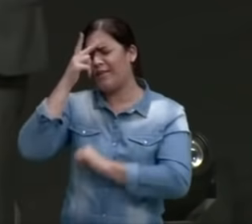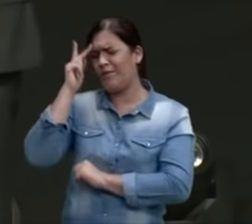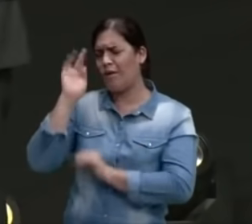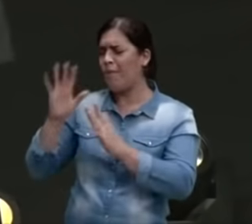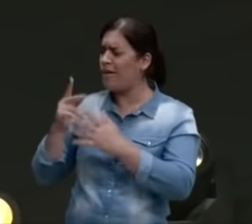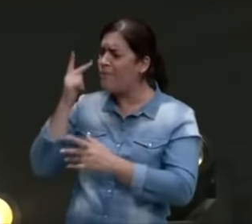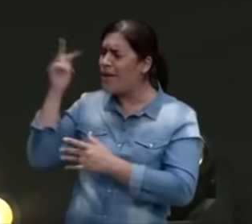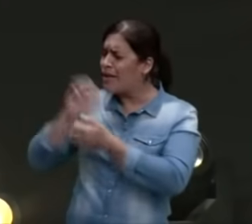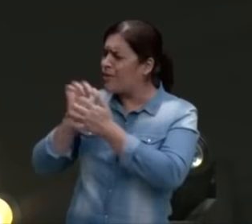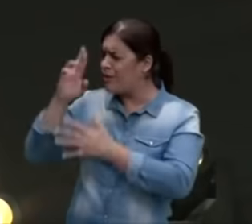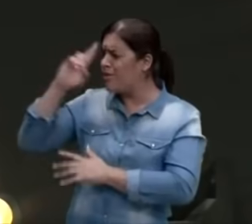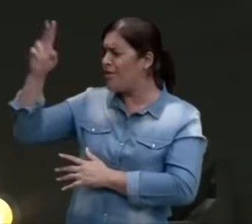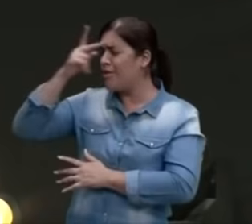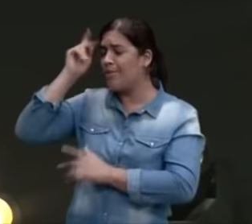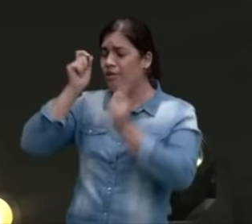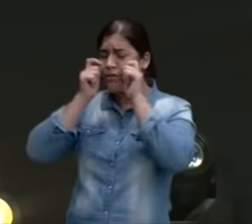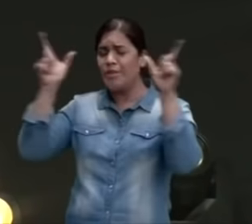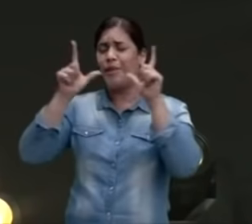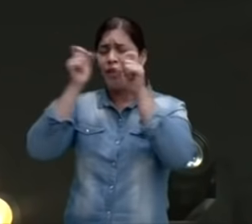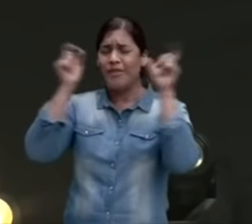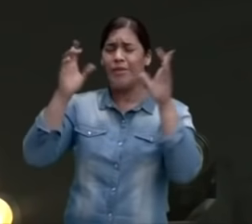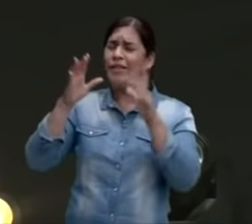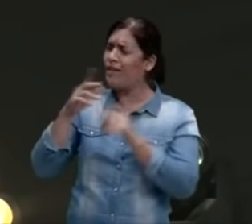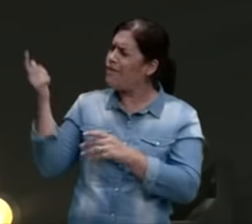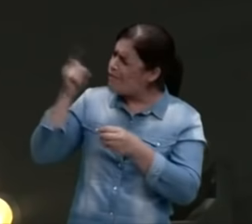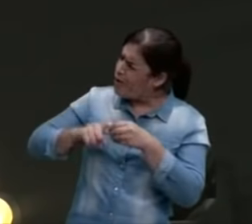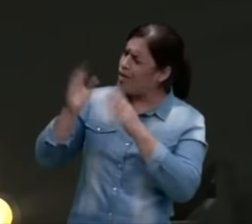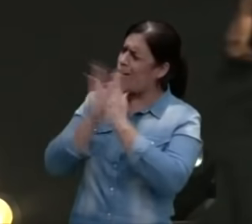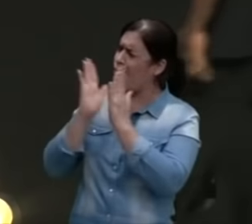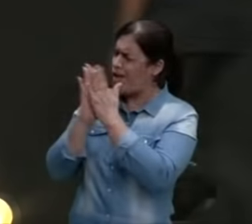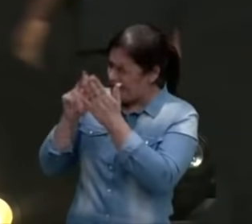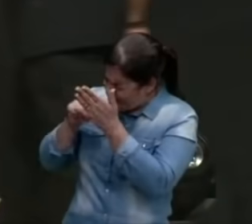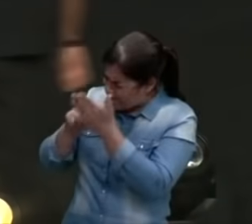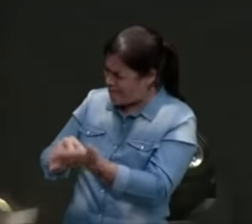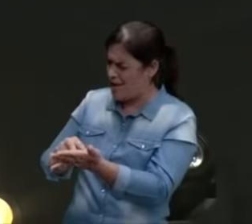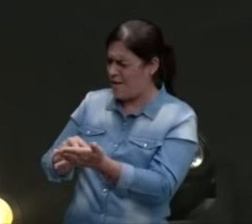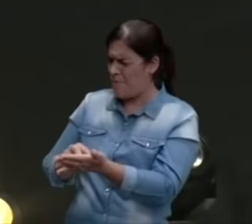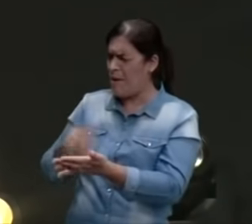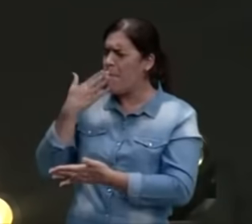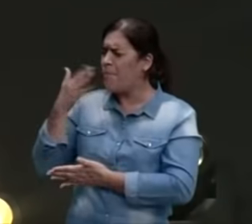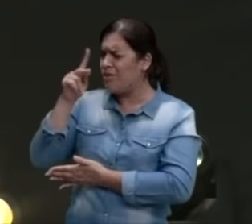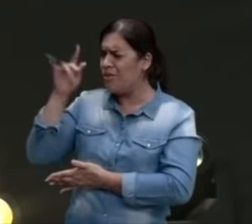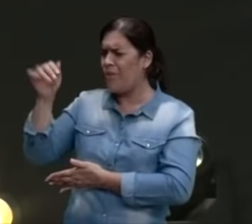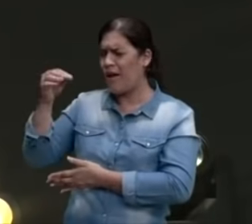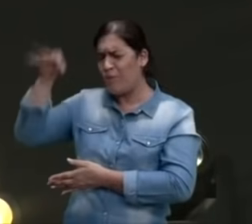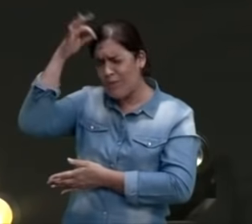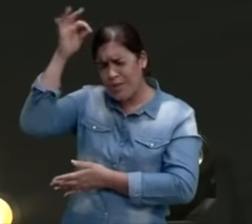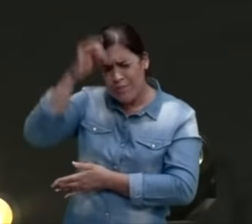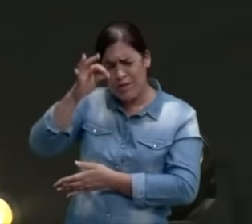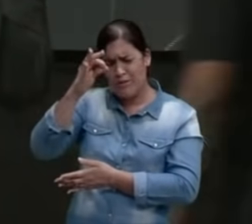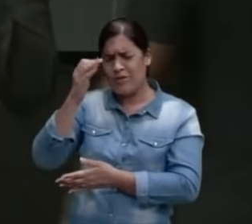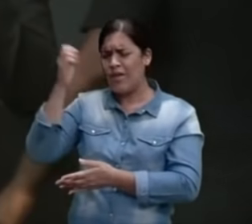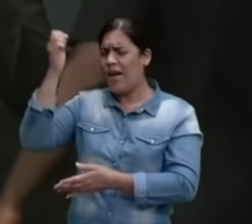se despertando, e elas estão voltando a orar, e eu venho te pedir, Pai, que o Espírito de revelação, de